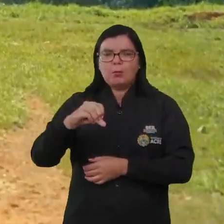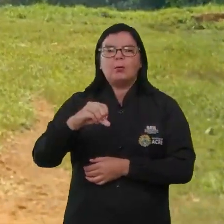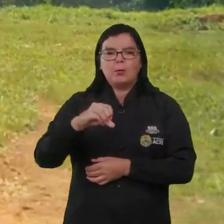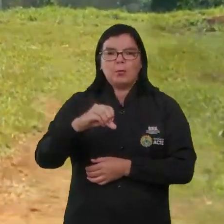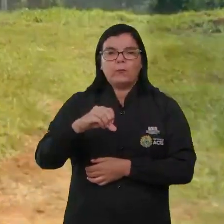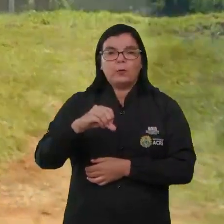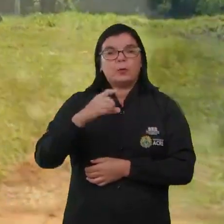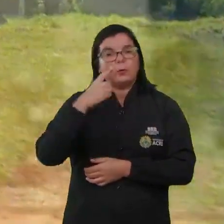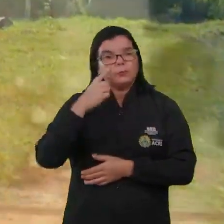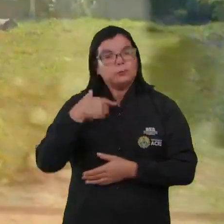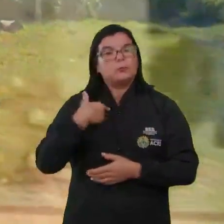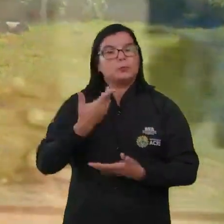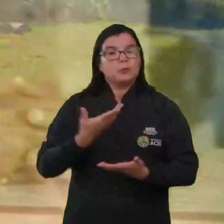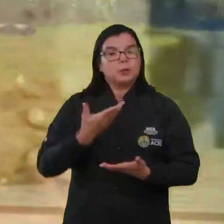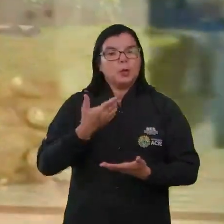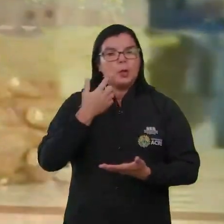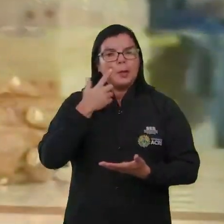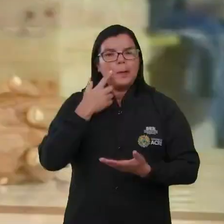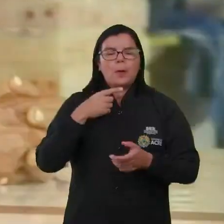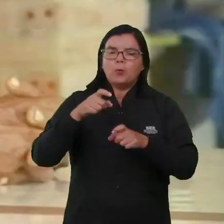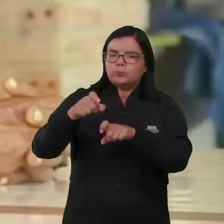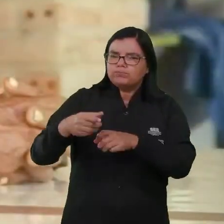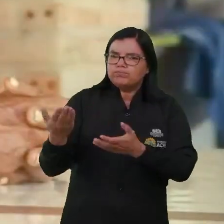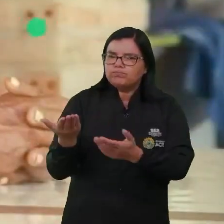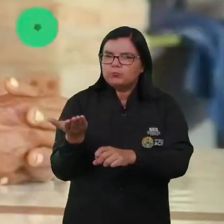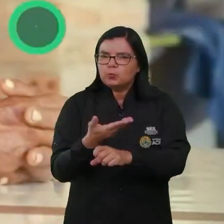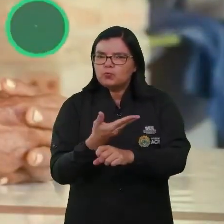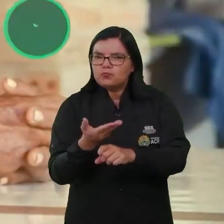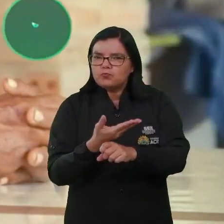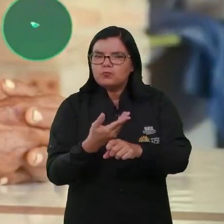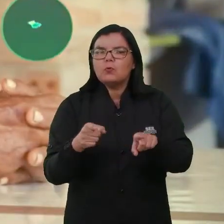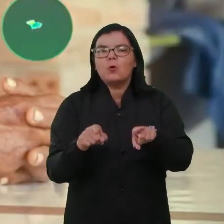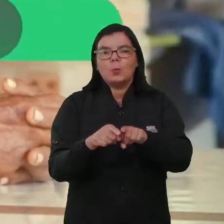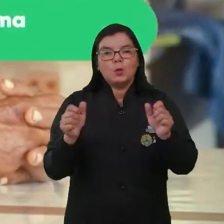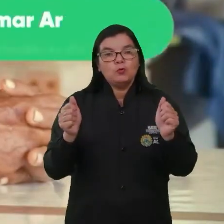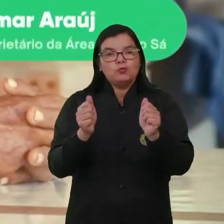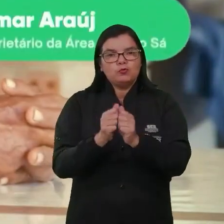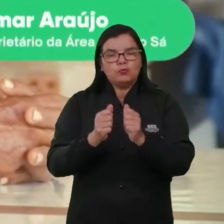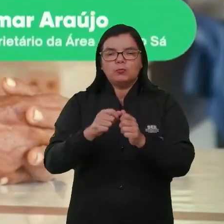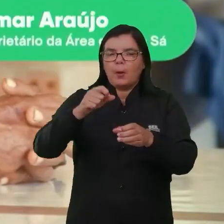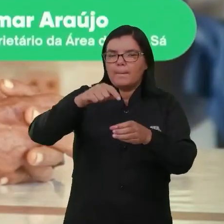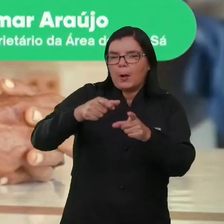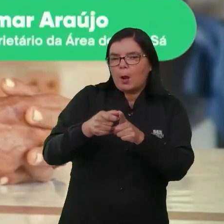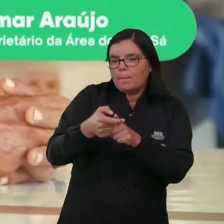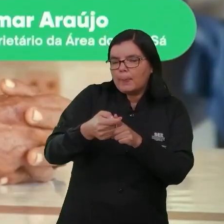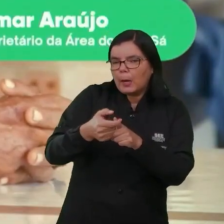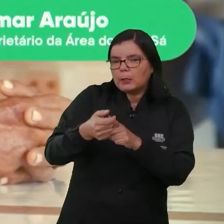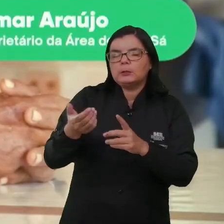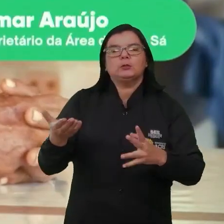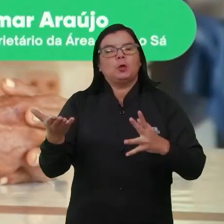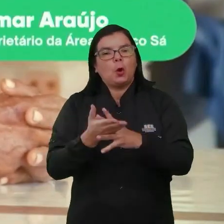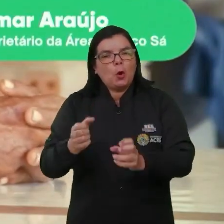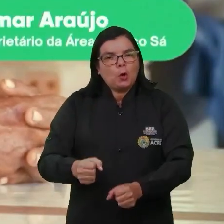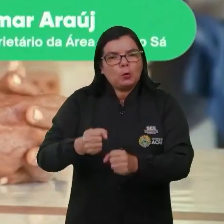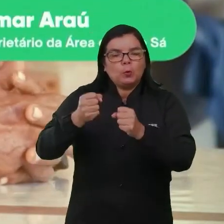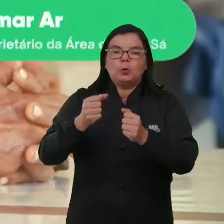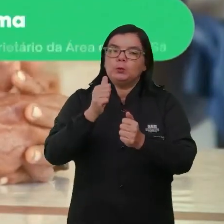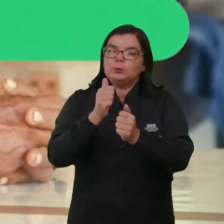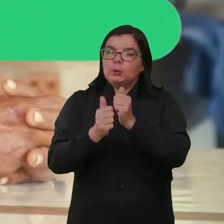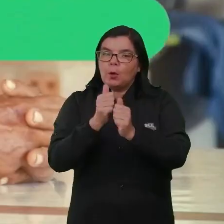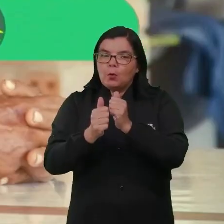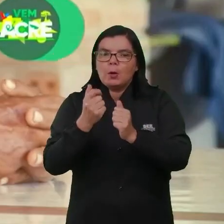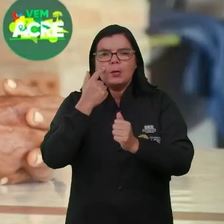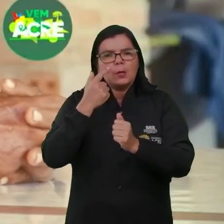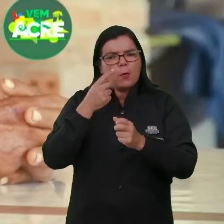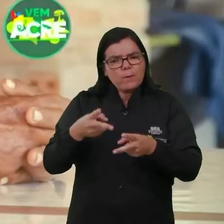idade, e então foi quando eu broquei e saí mais meu pai para fazer roçado, plantar milho, macaxeira, arroz. Então eu vi